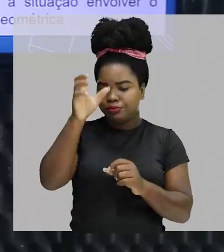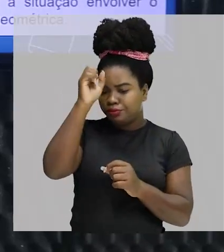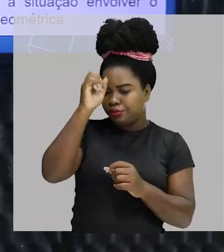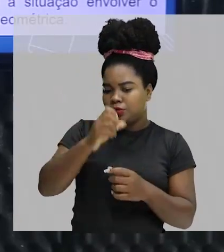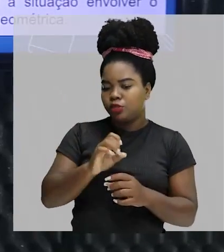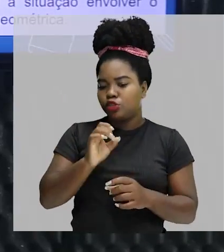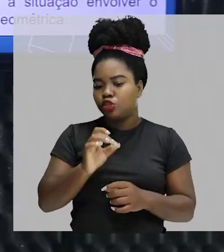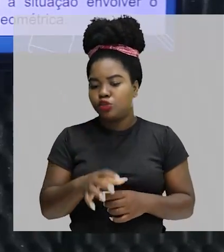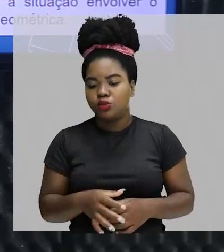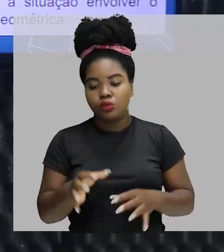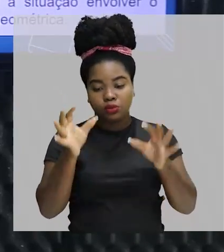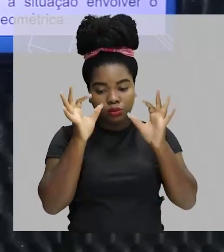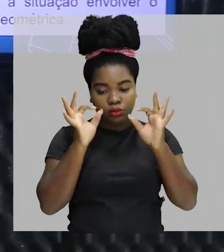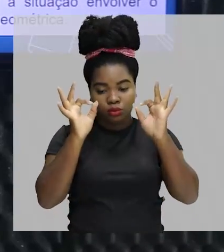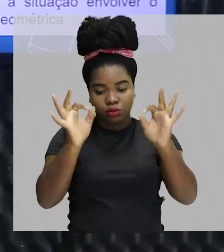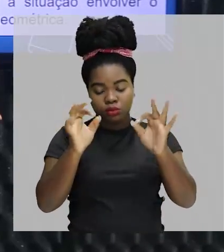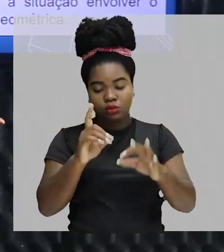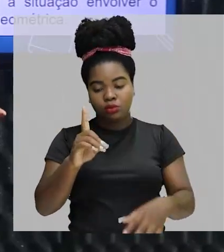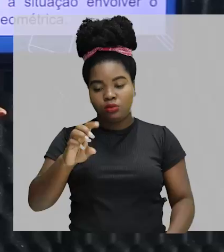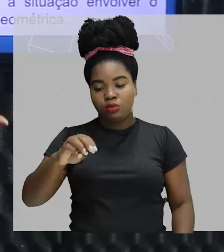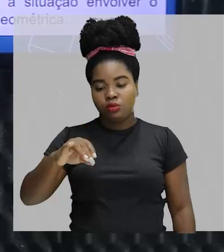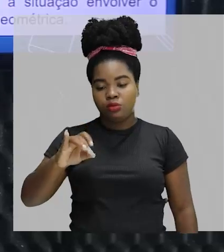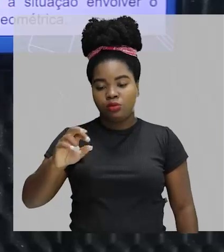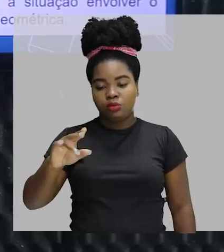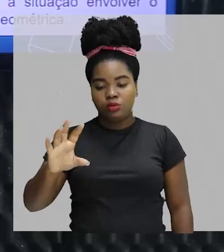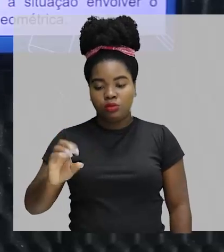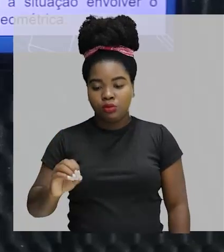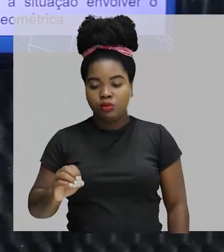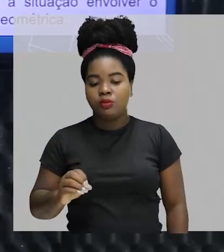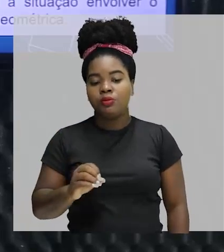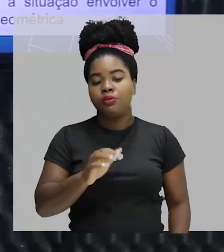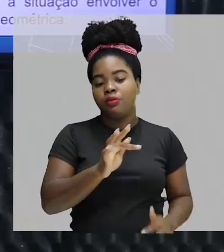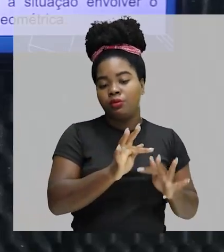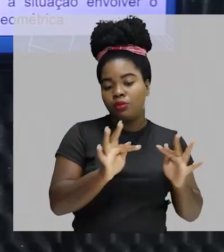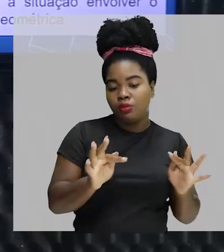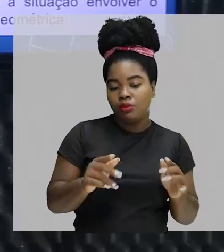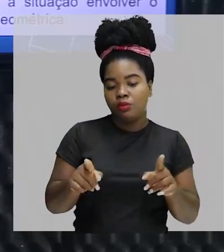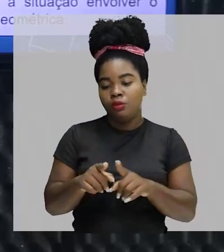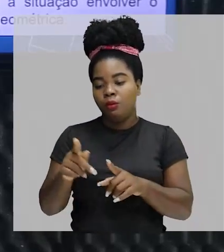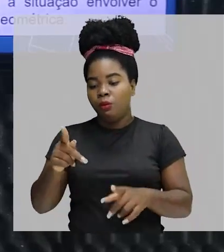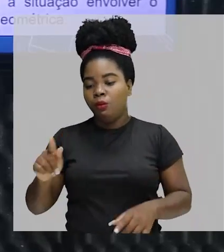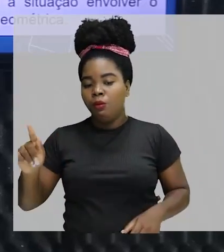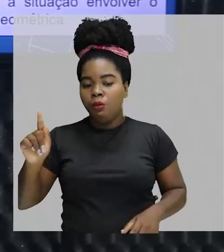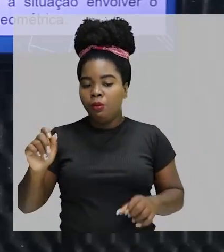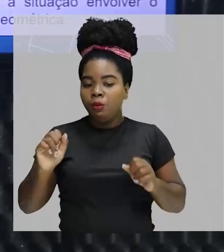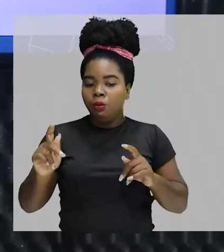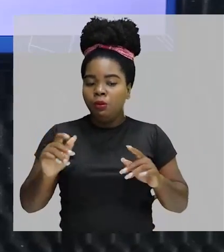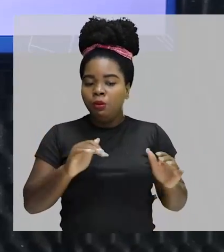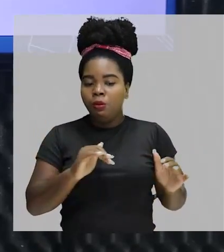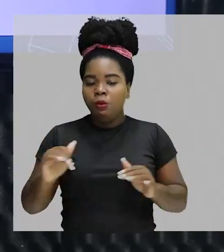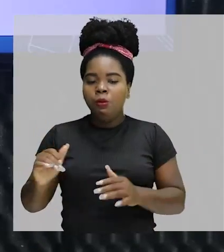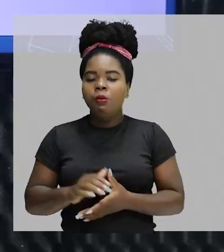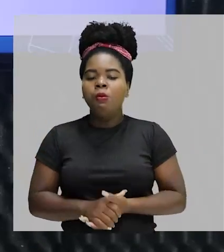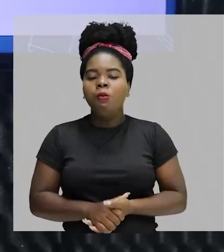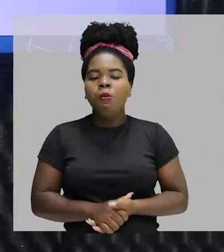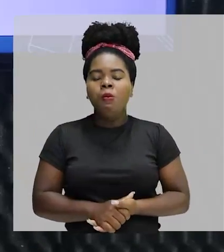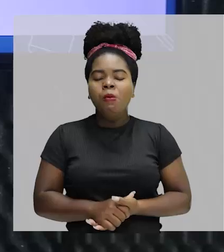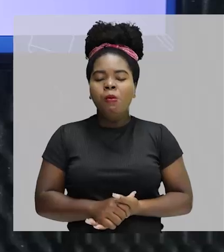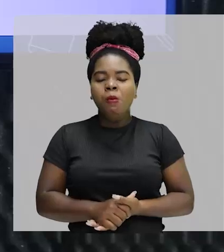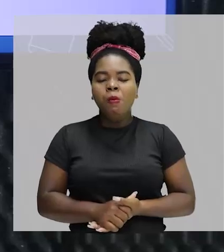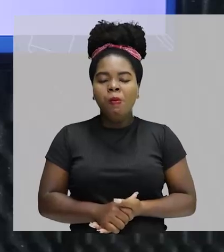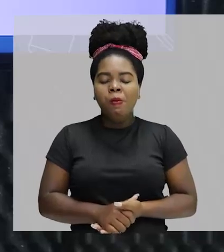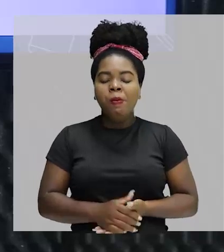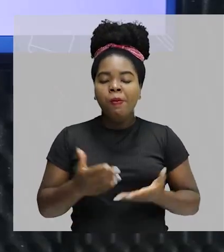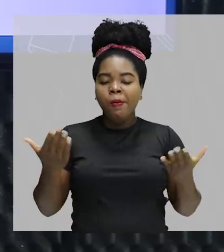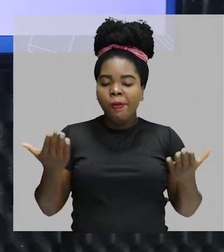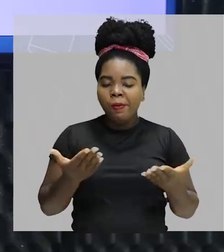você ficar atento em relação ao domínio, para o caso da exponencial, quanto para o caso da PG, tá? Bom, vamos